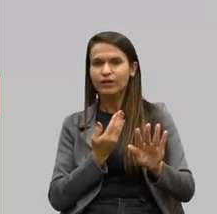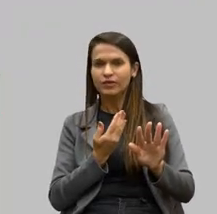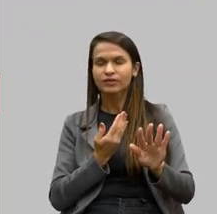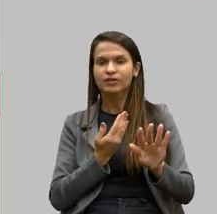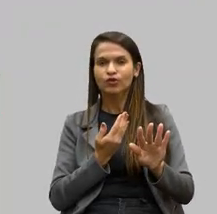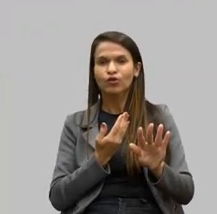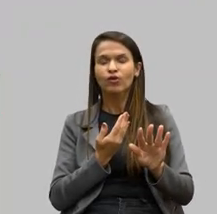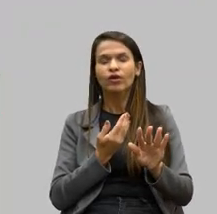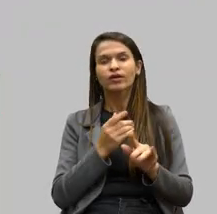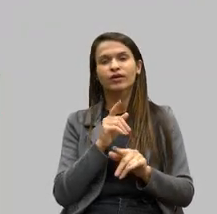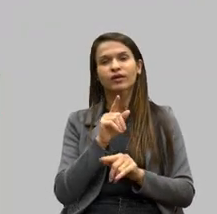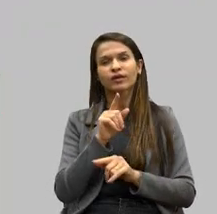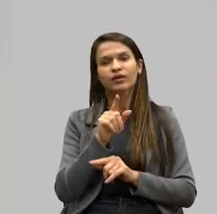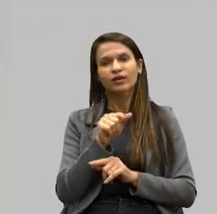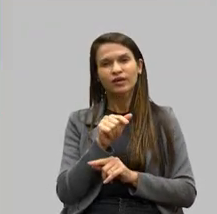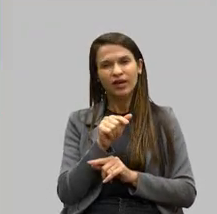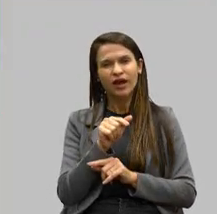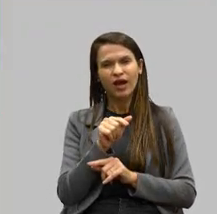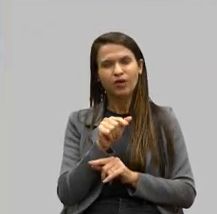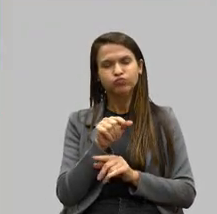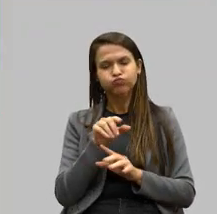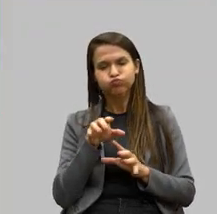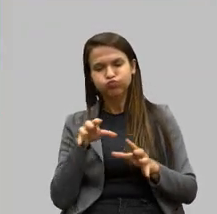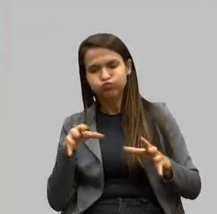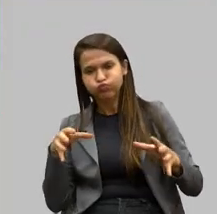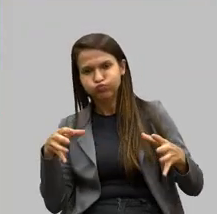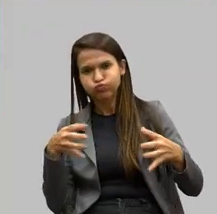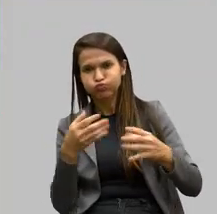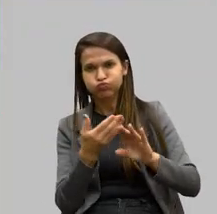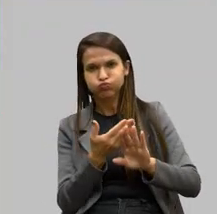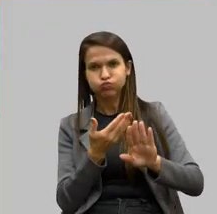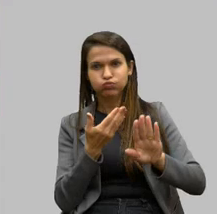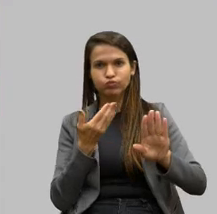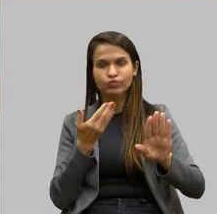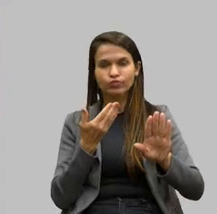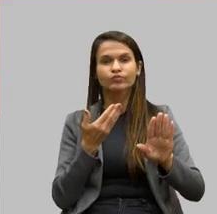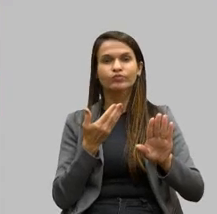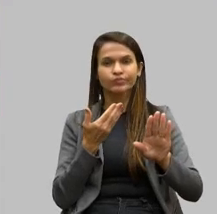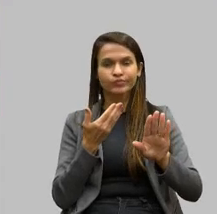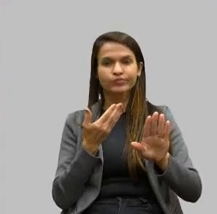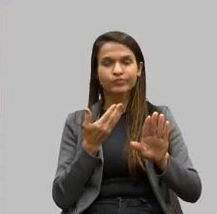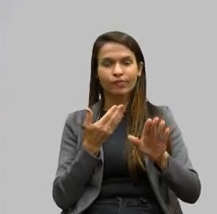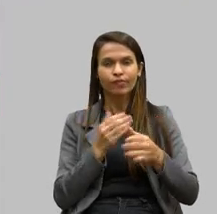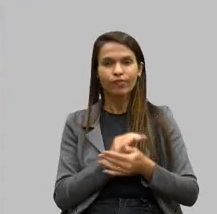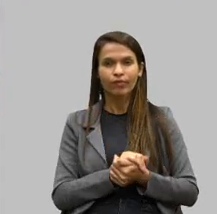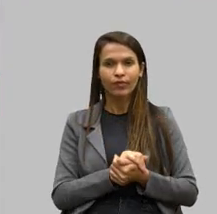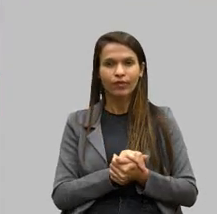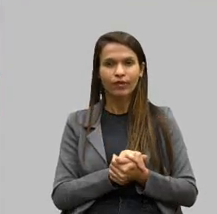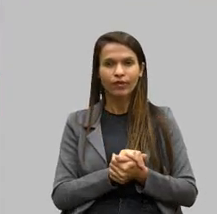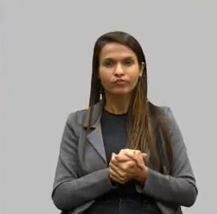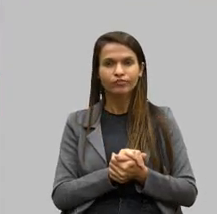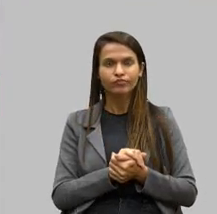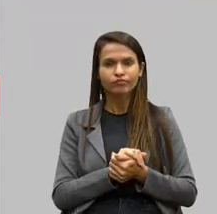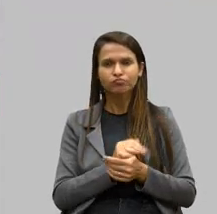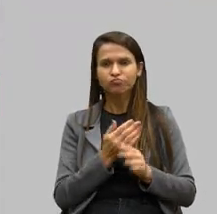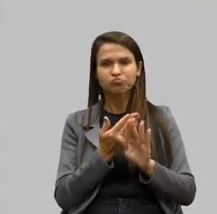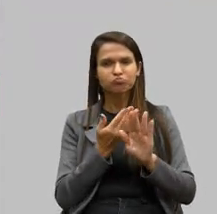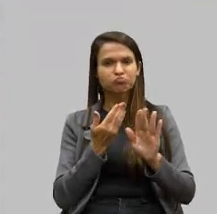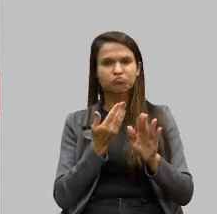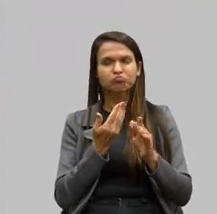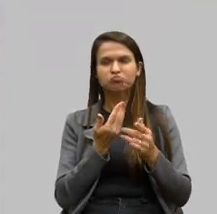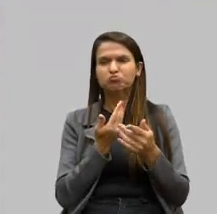gente, que é colonial, é colonialista, é uma adesão sem nenhum